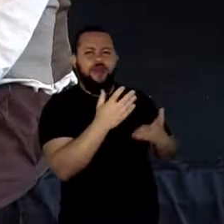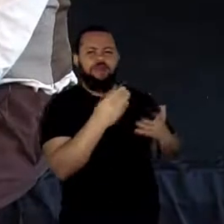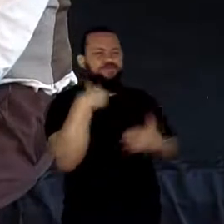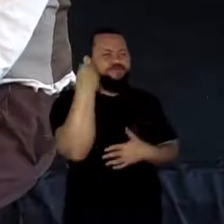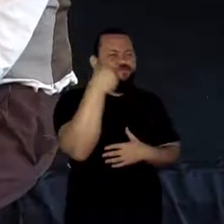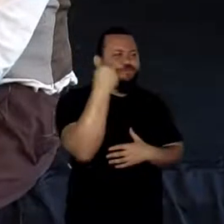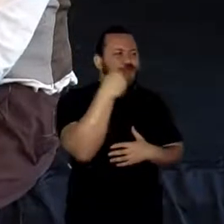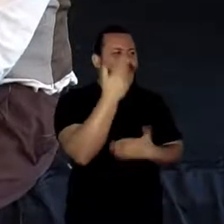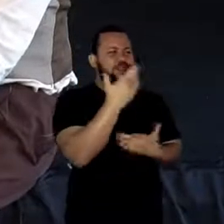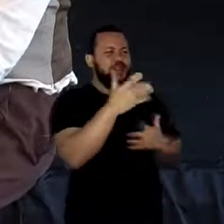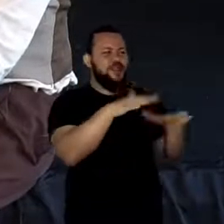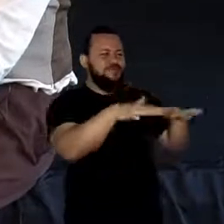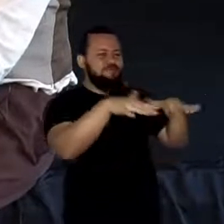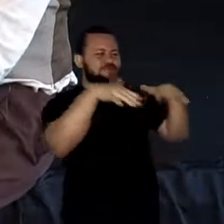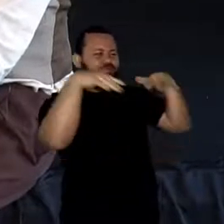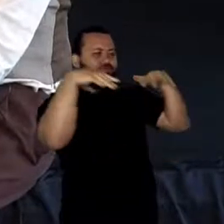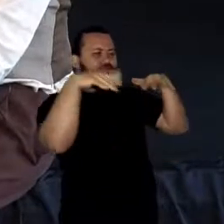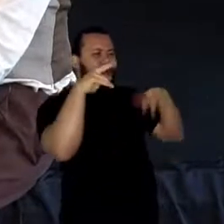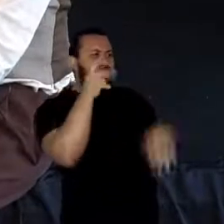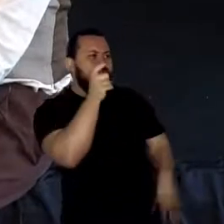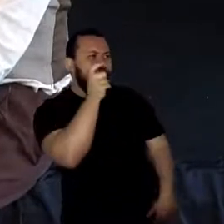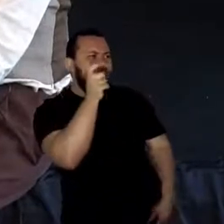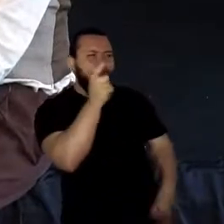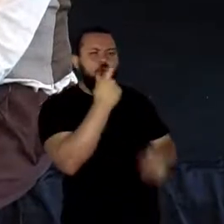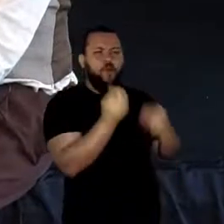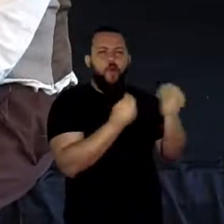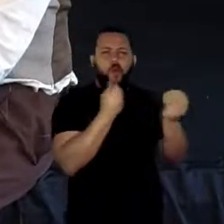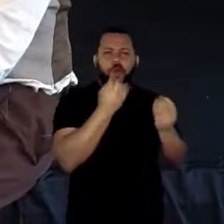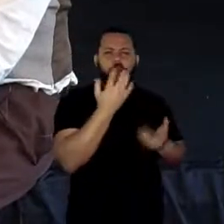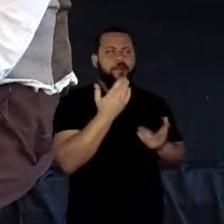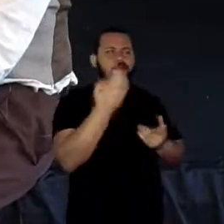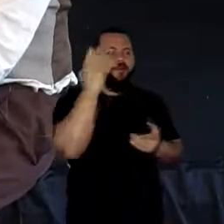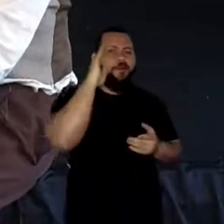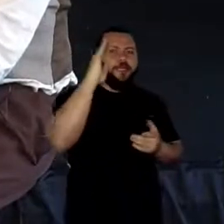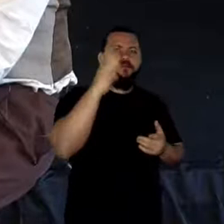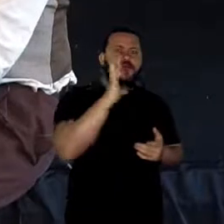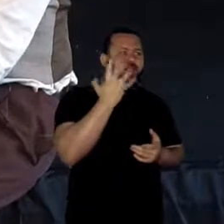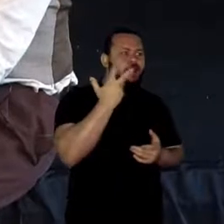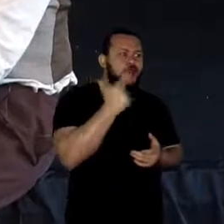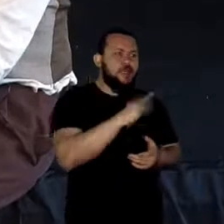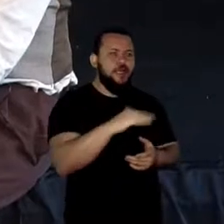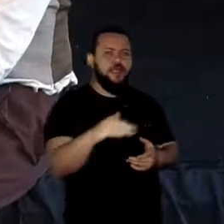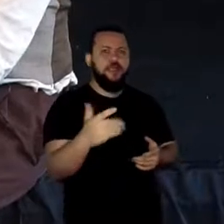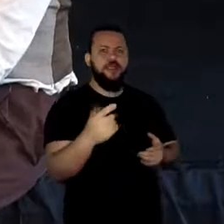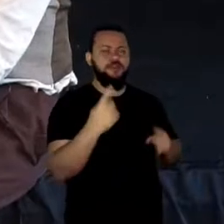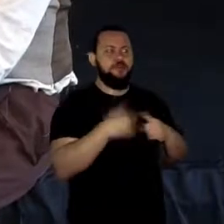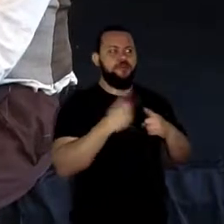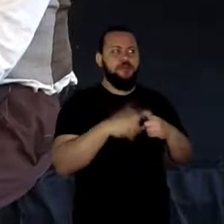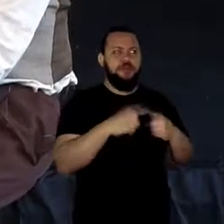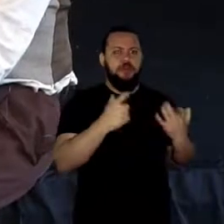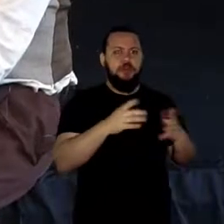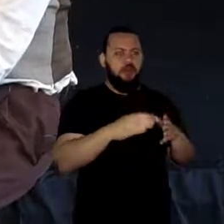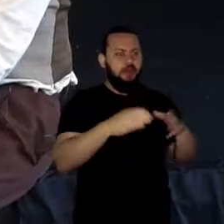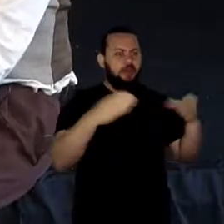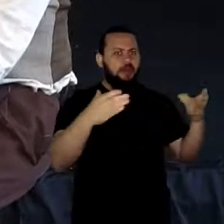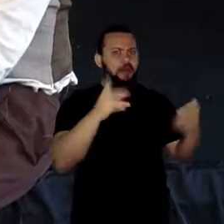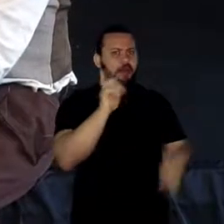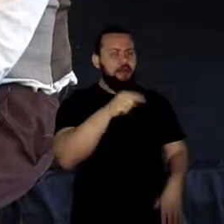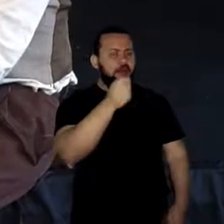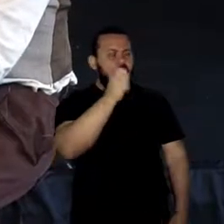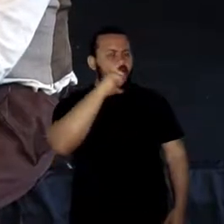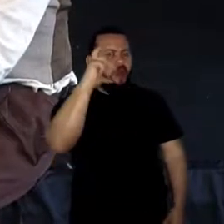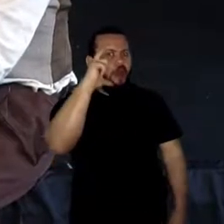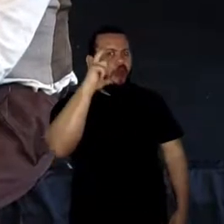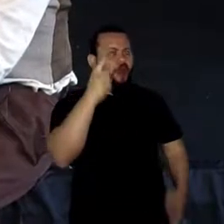crianças recebem o espetáculo? Porque ele tem um impacto muito grande por causa do cachorro, sim,